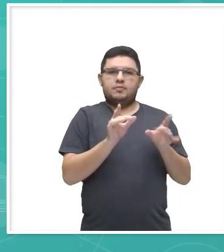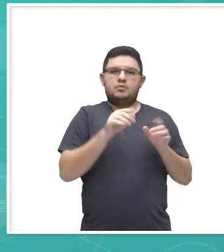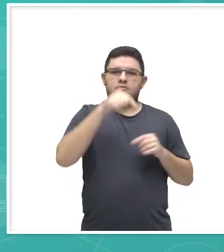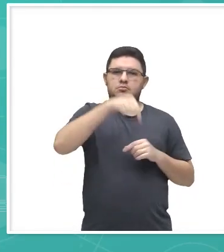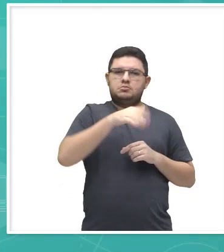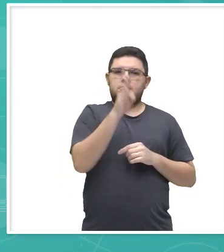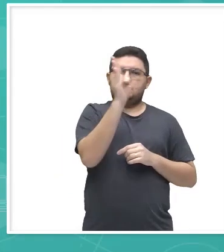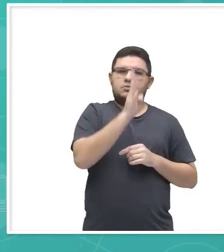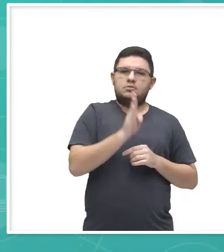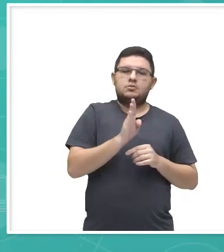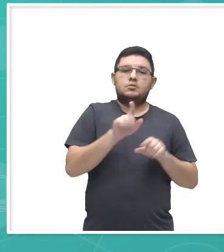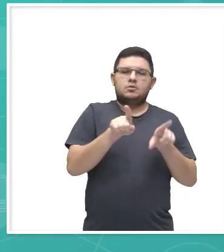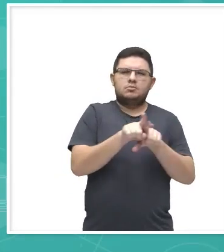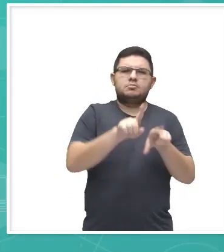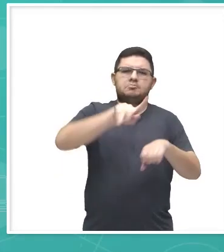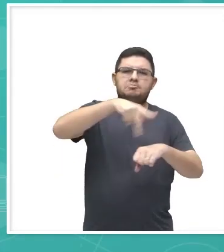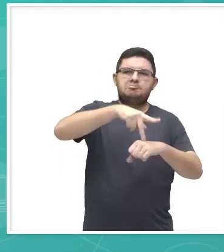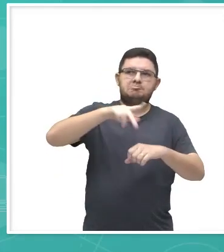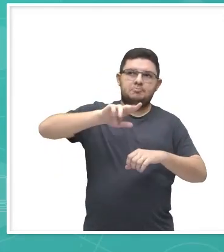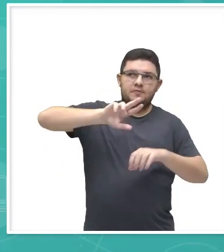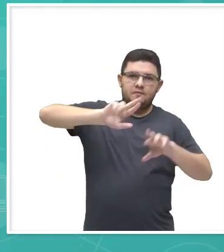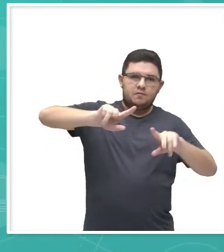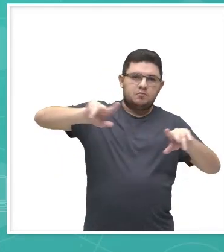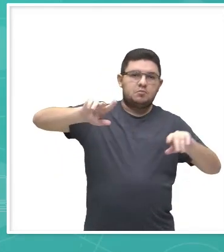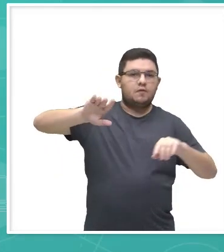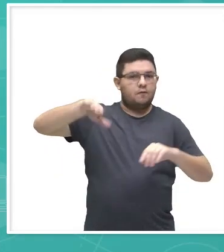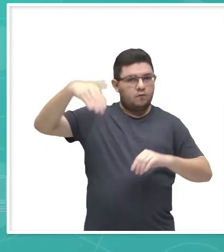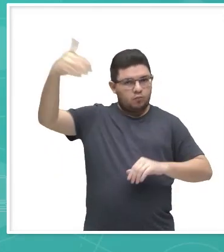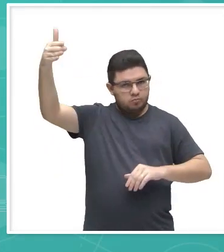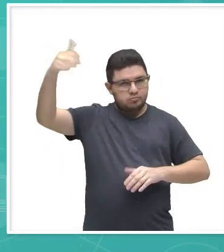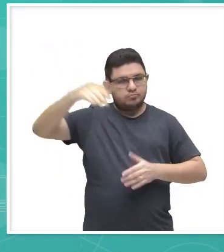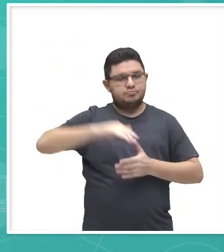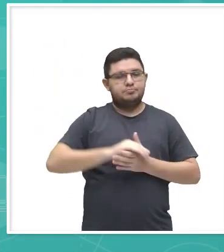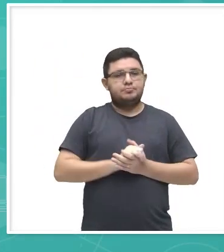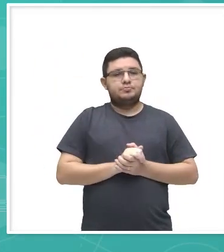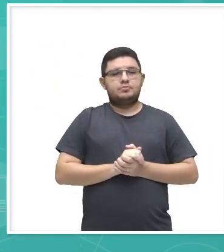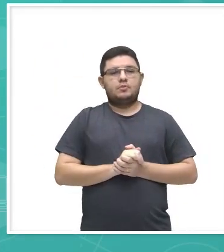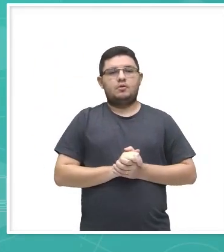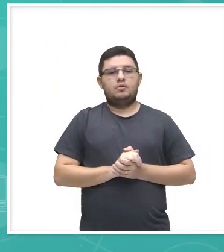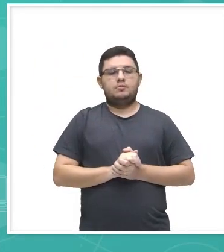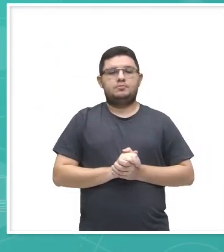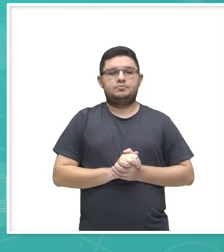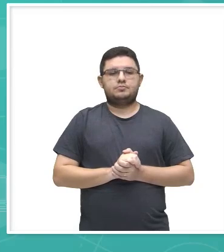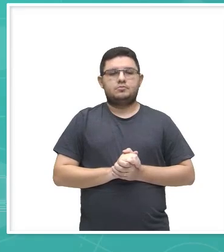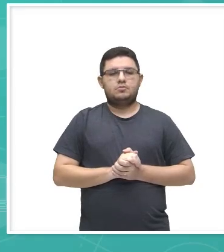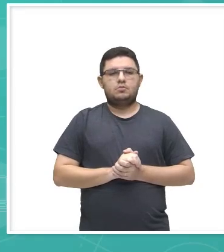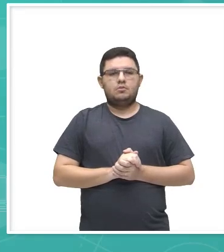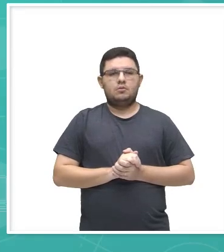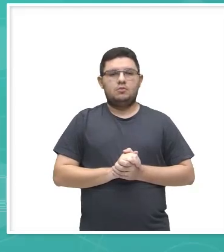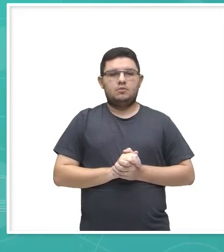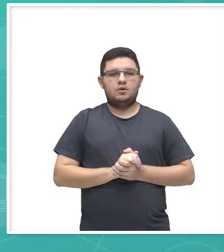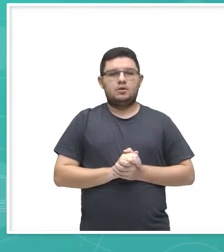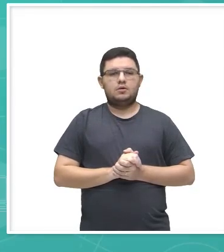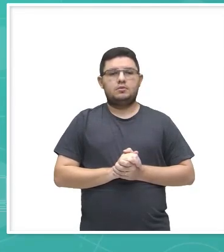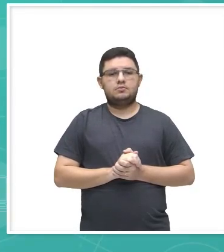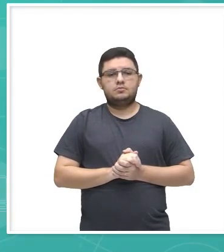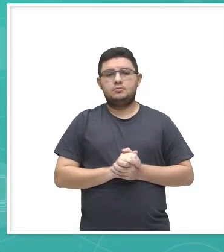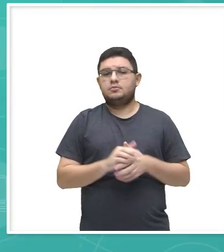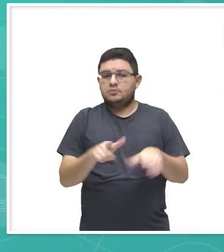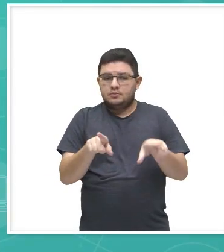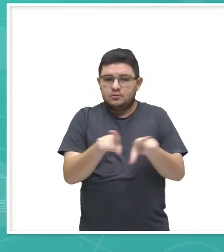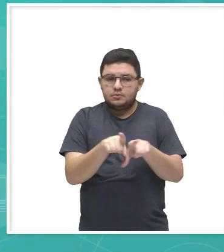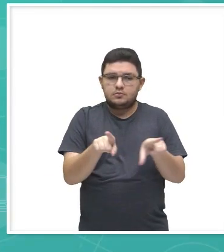quanto aí para outros países, tá? Para ser comercializada com o mercado externo. Aí temos também